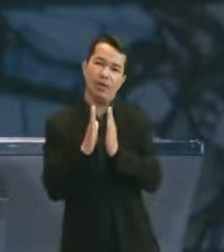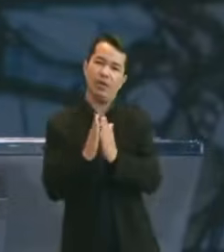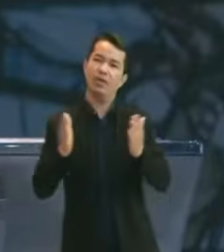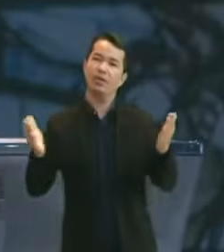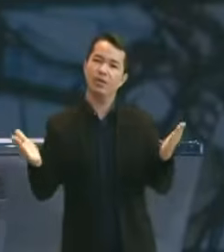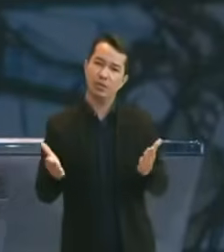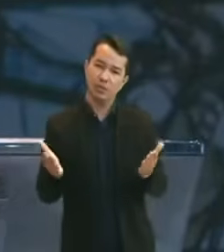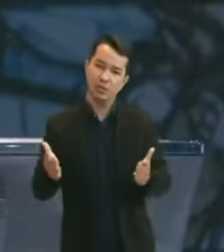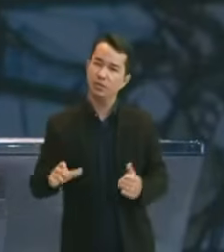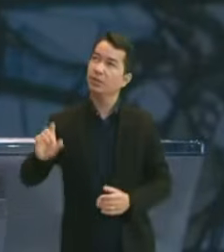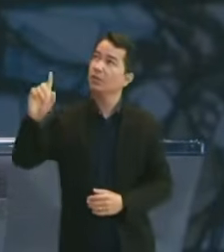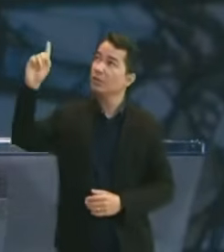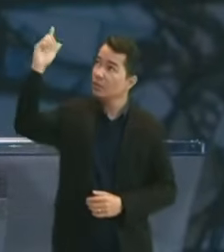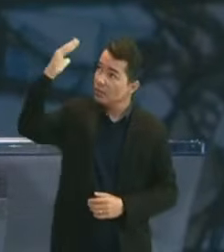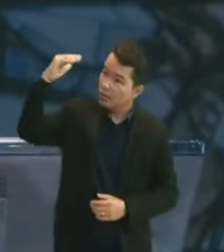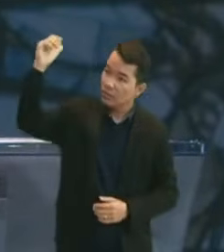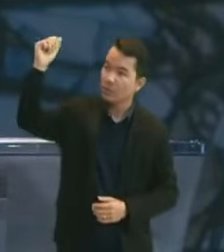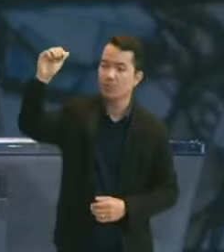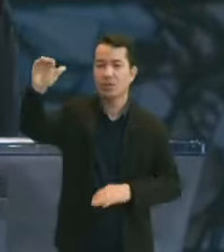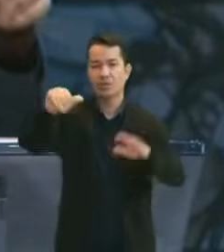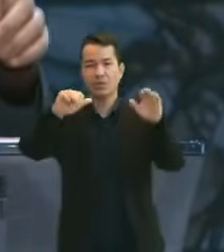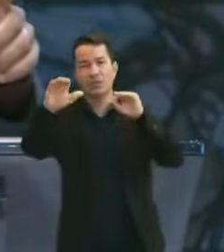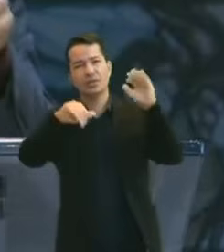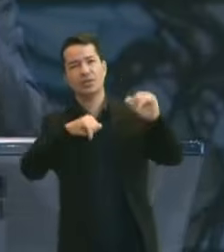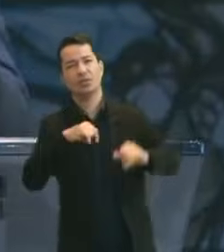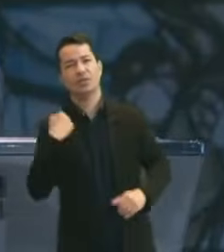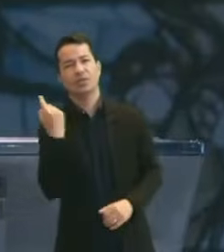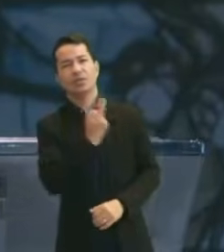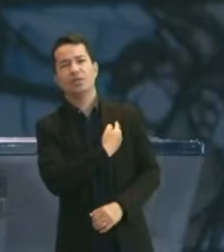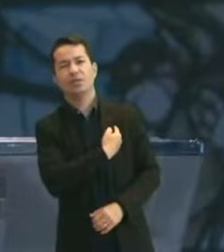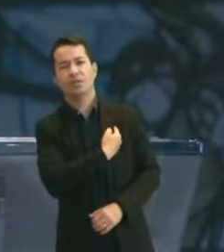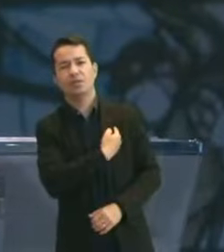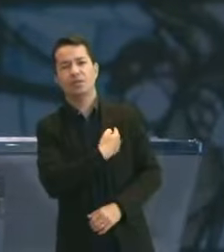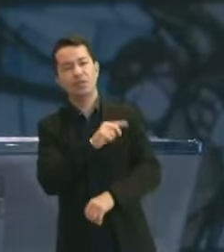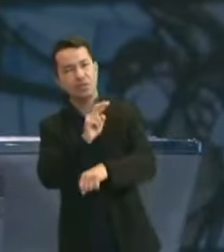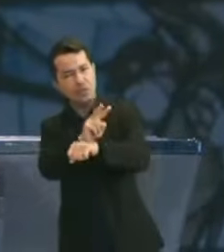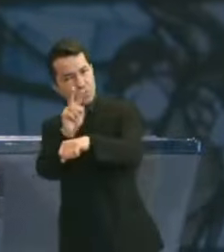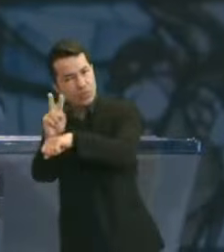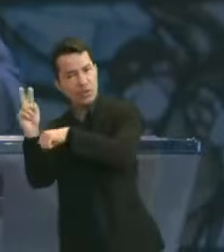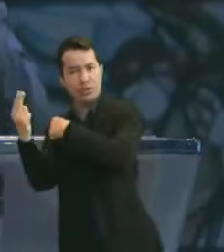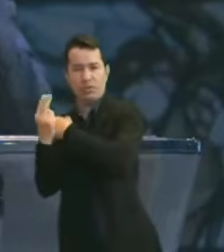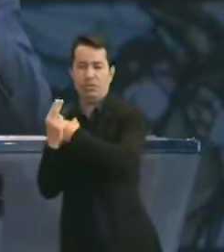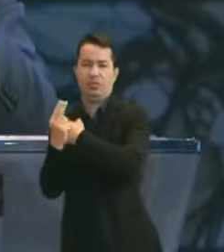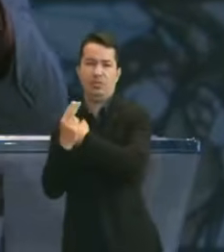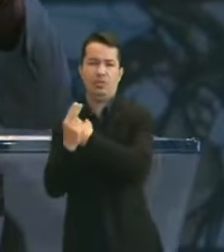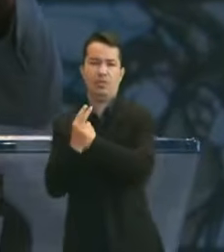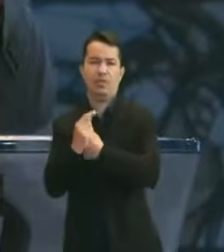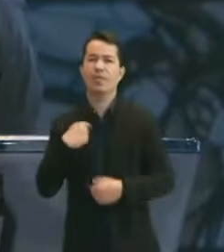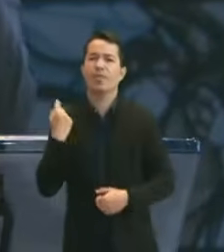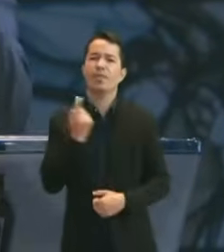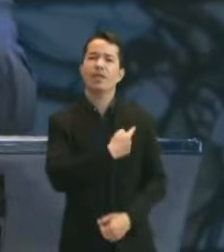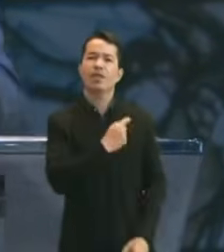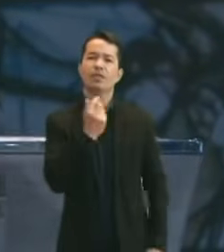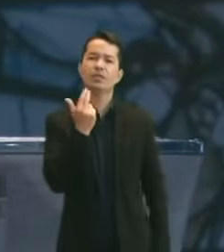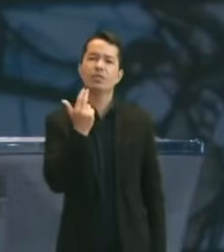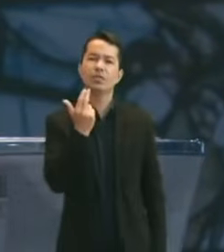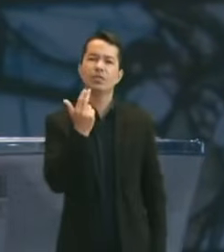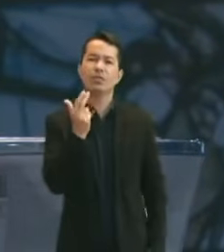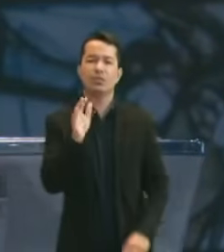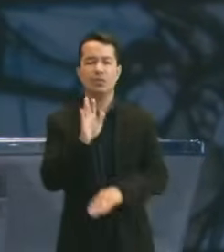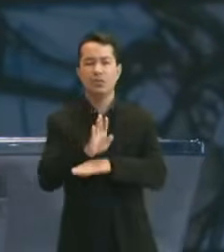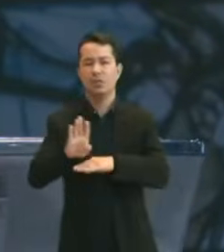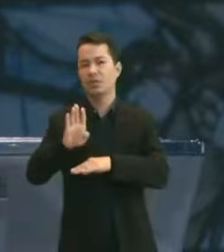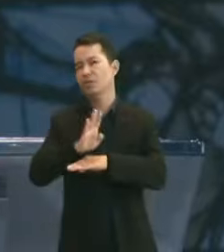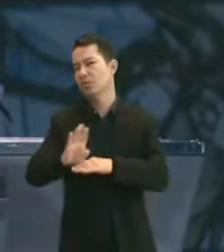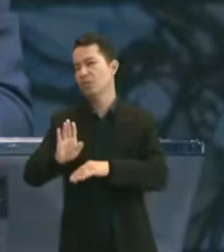nos comissione para essa missão de cuidarmos e sermos cuidados, para, como Barnabé, estendamos a mão para uma pessoa